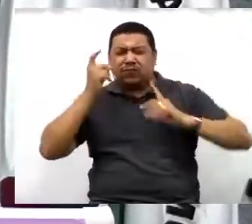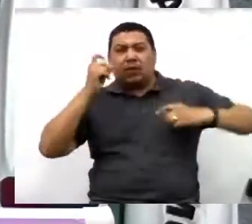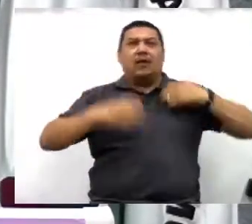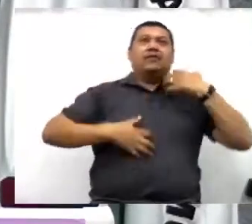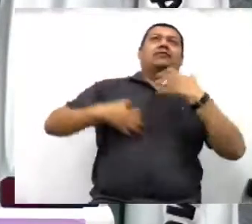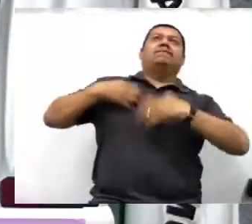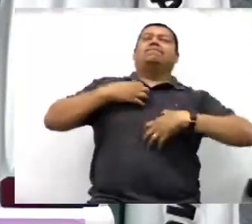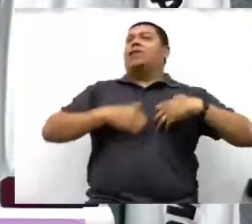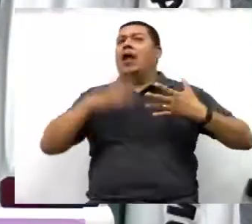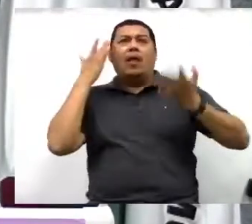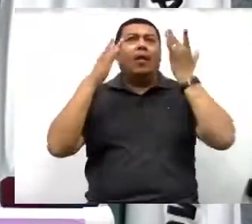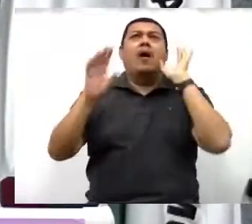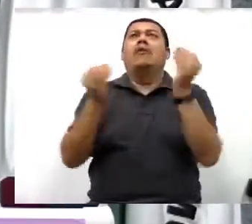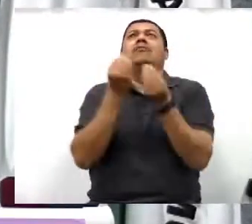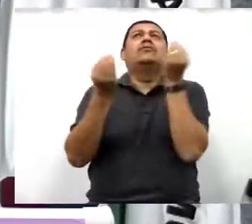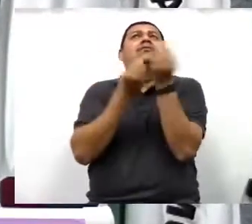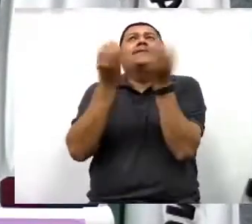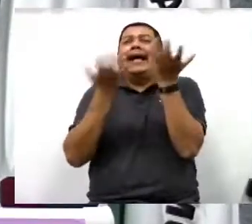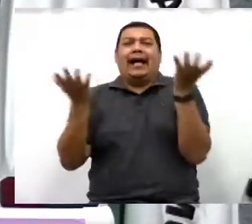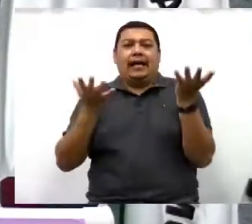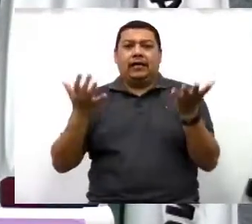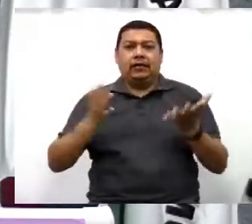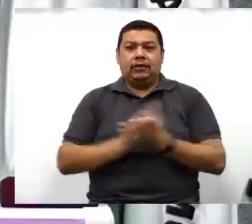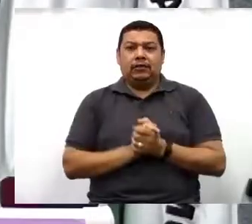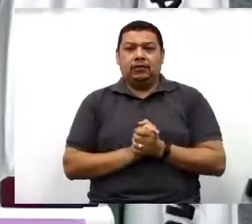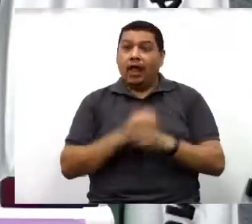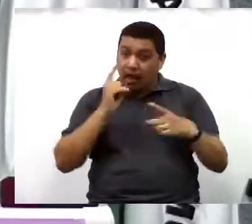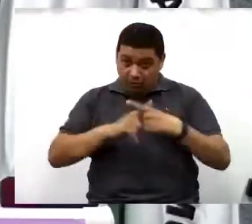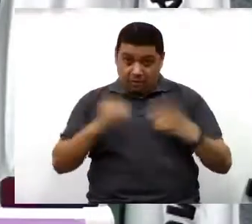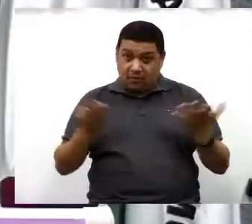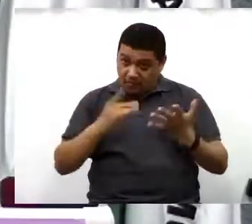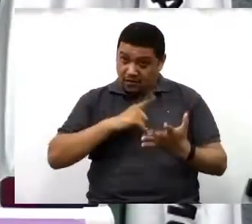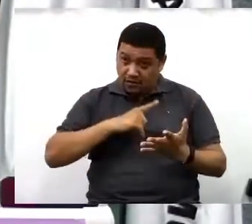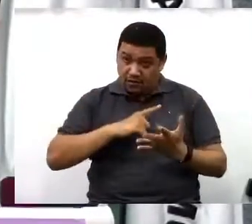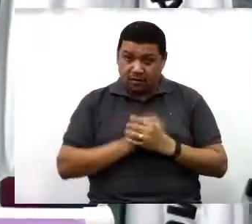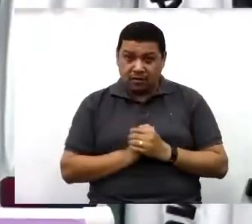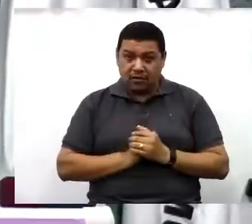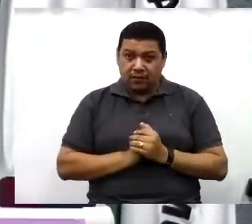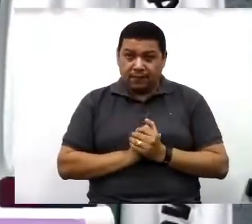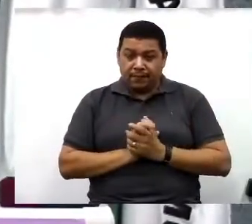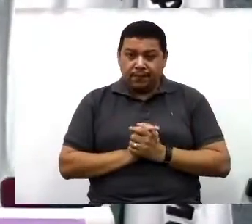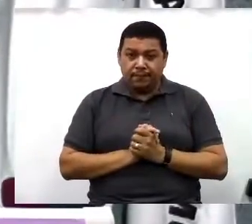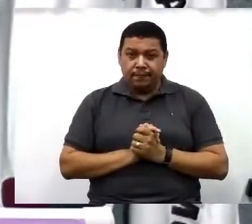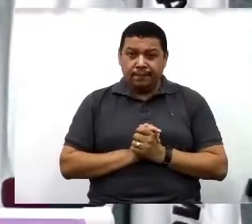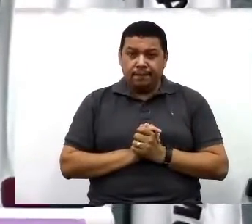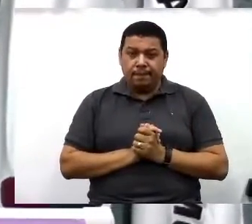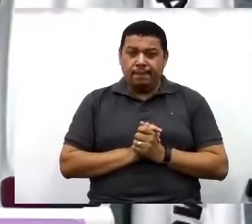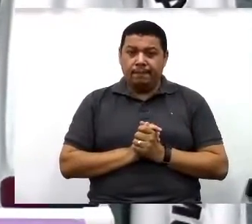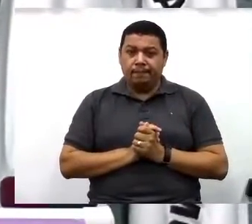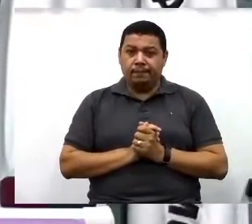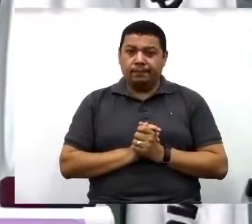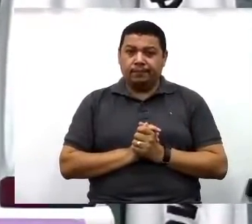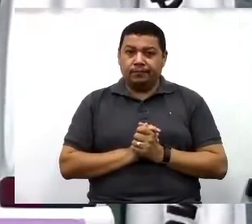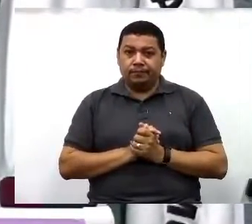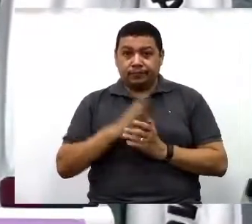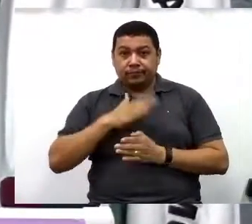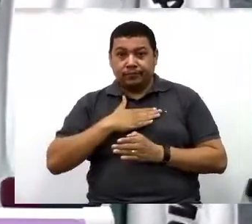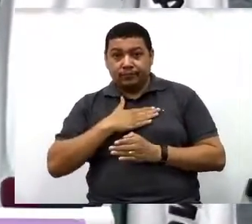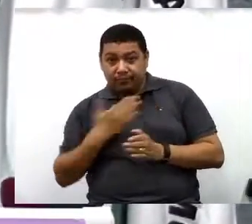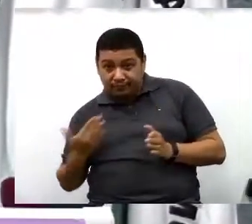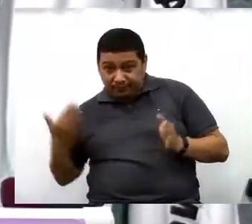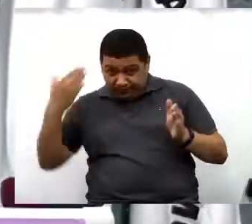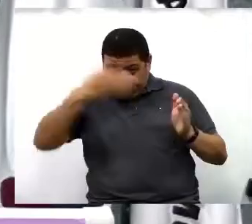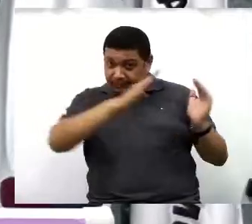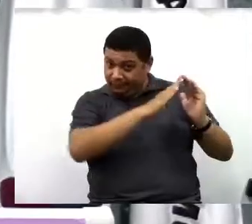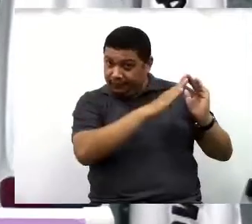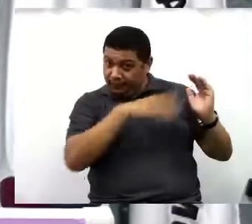sei o que eu vou fazer agora. Estamos chegando em momento que quando você entra dentro da casa da